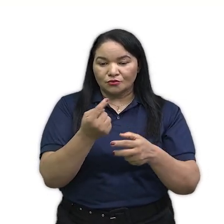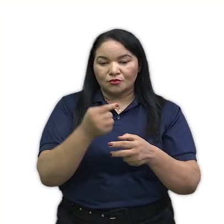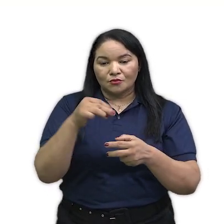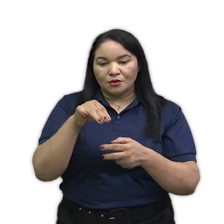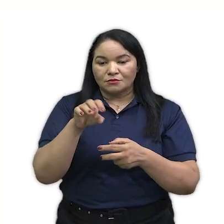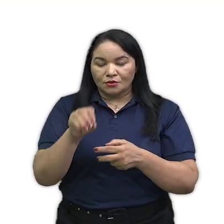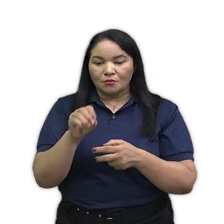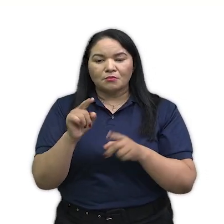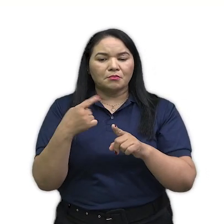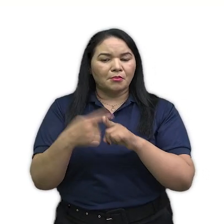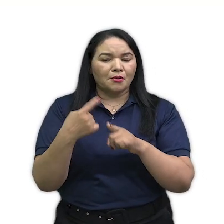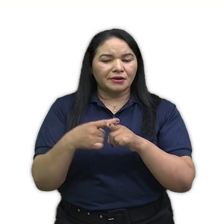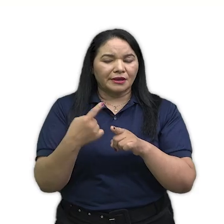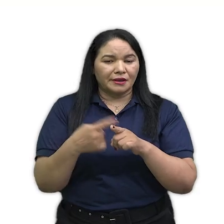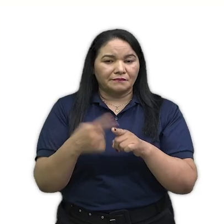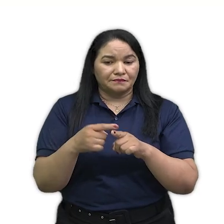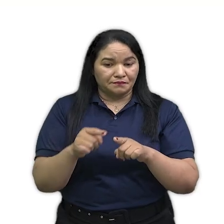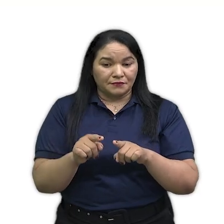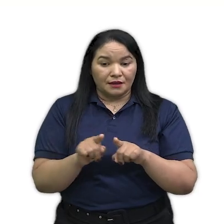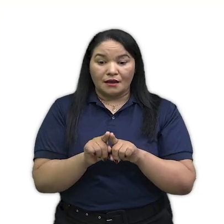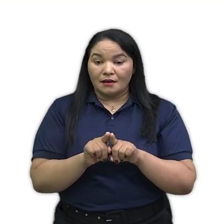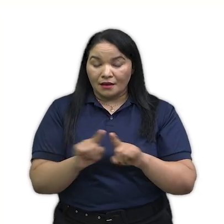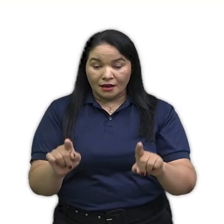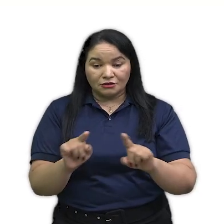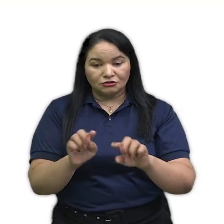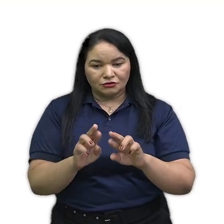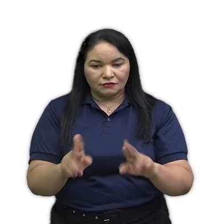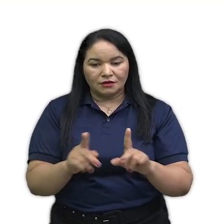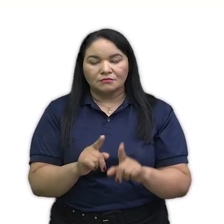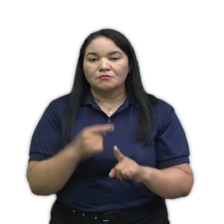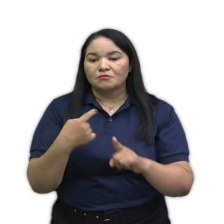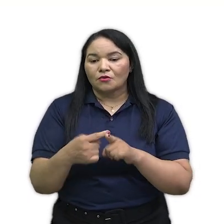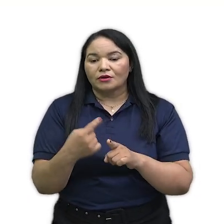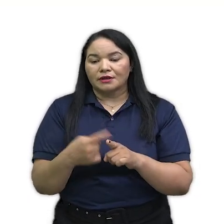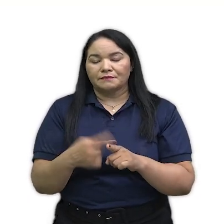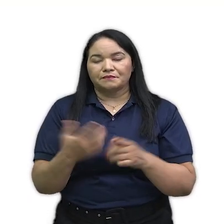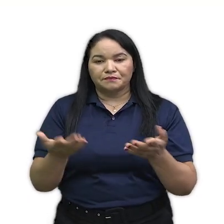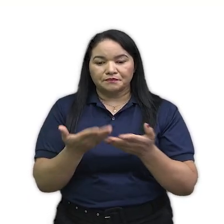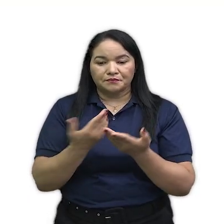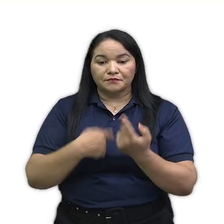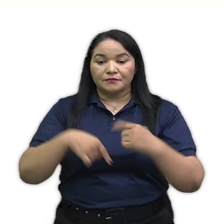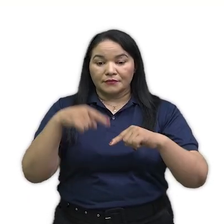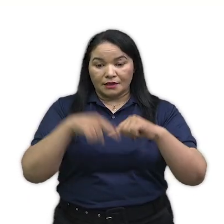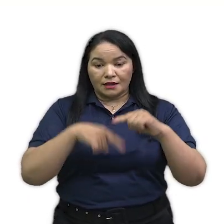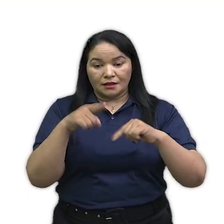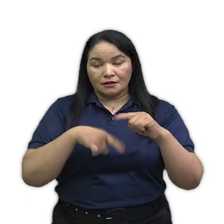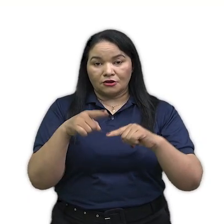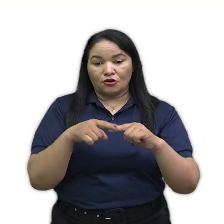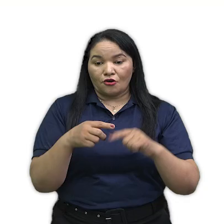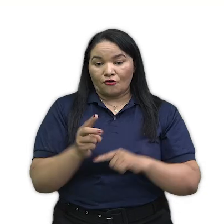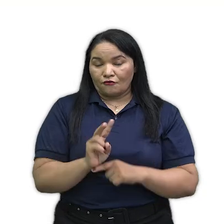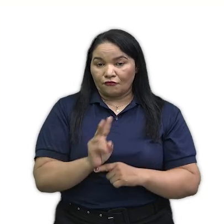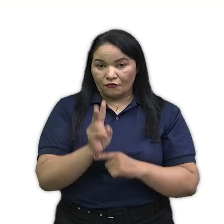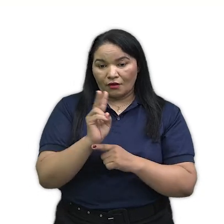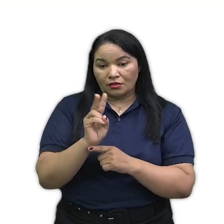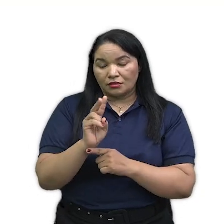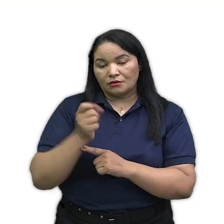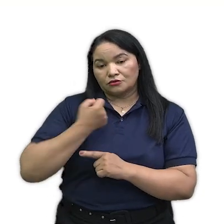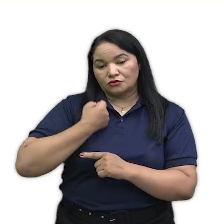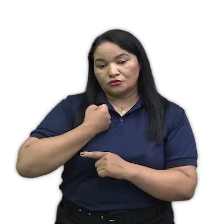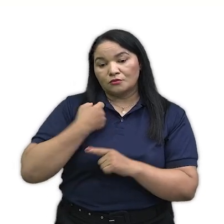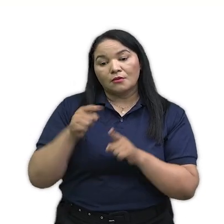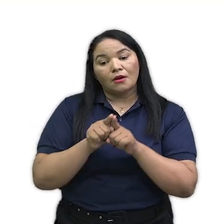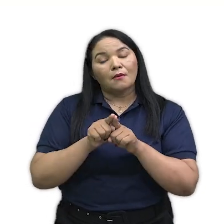Por quê? Porque nós estamos envolvendo, estamos trabalhando com os mesmos valores numéricos.